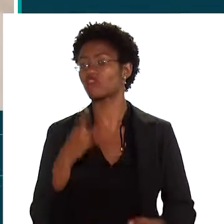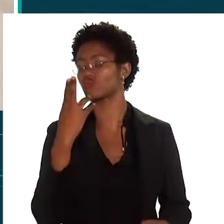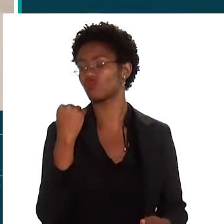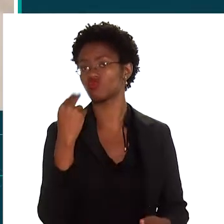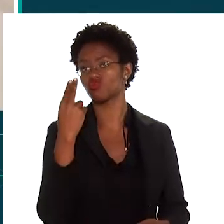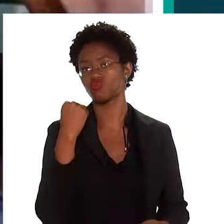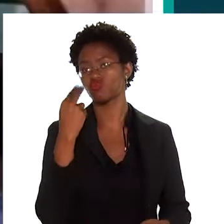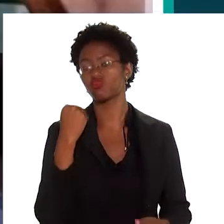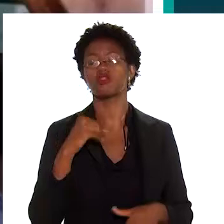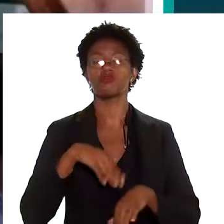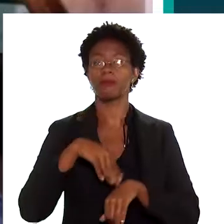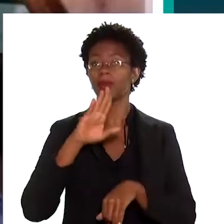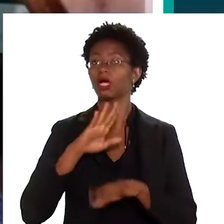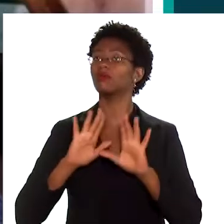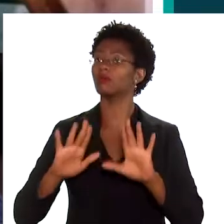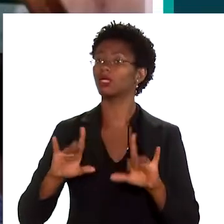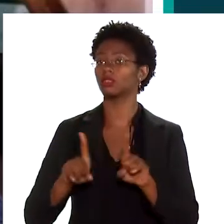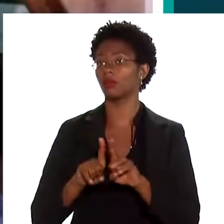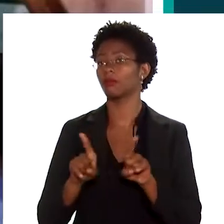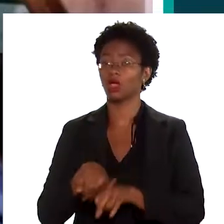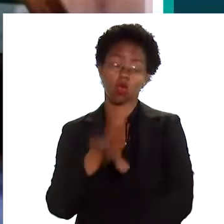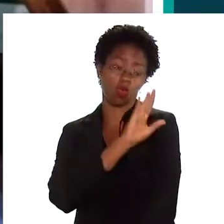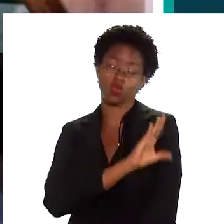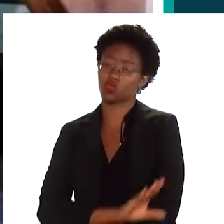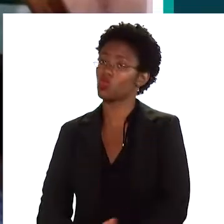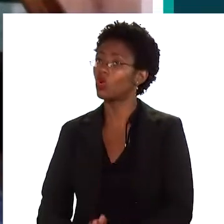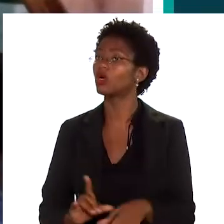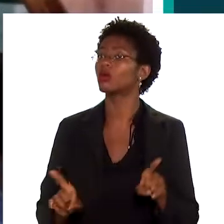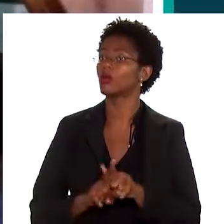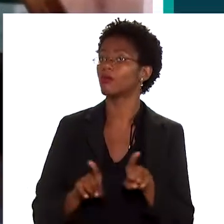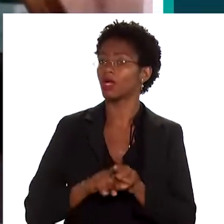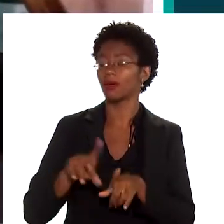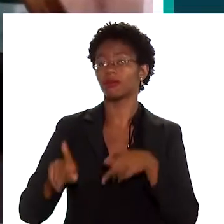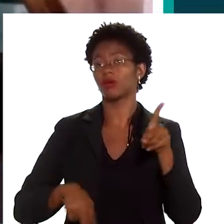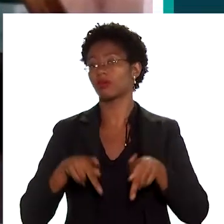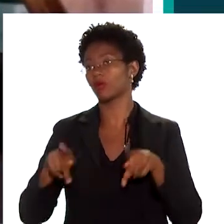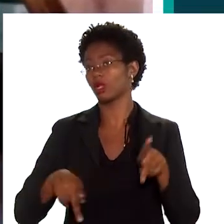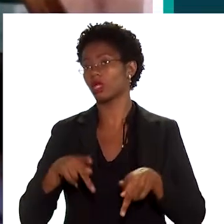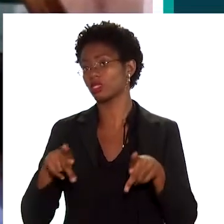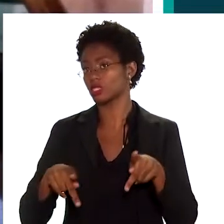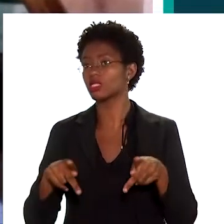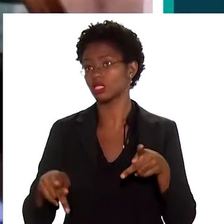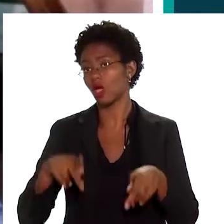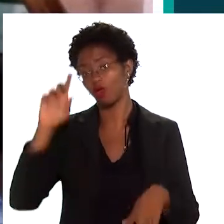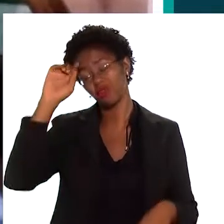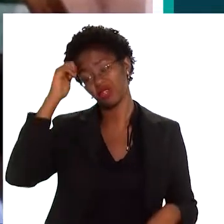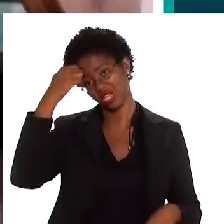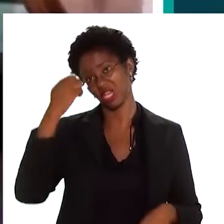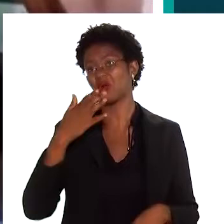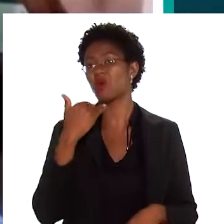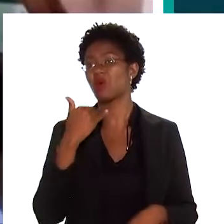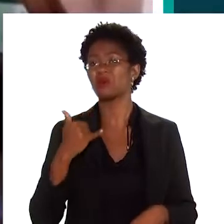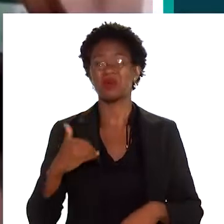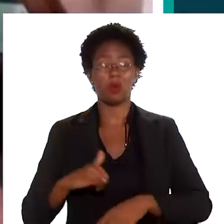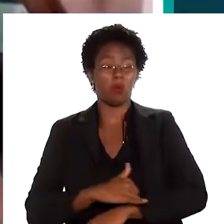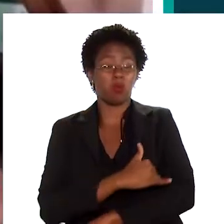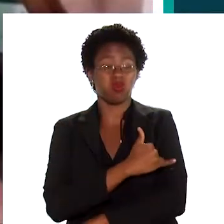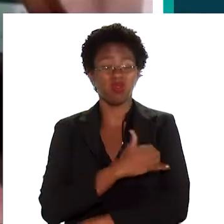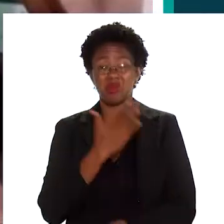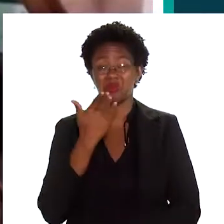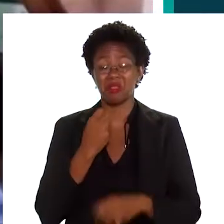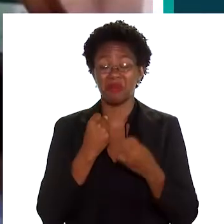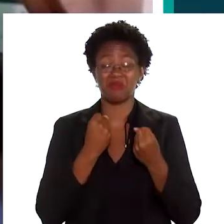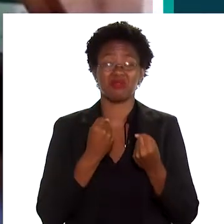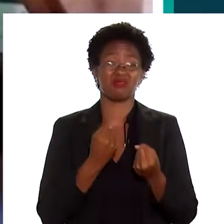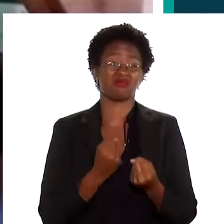mais nutrientes, e uma pessoa também tem a questão cultural também, a população negra também come muita gordura, muita